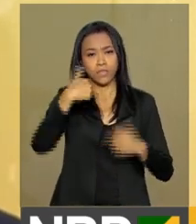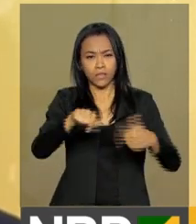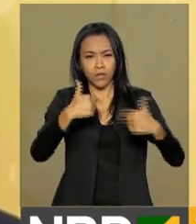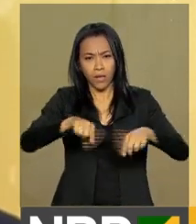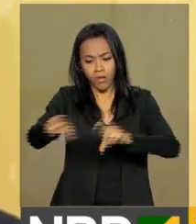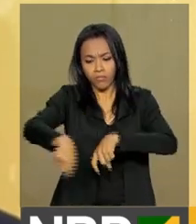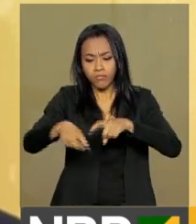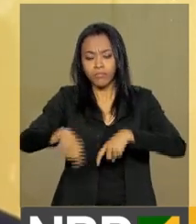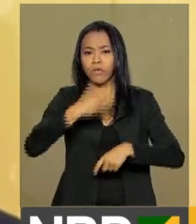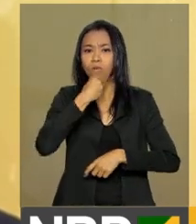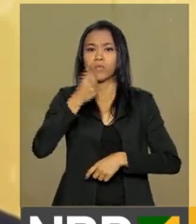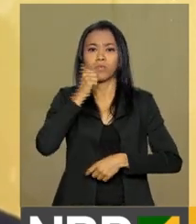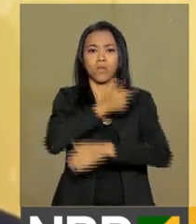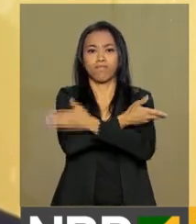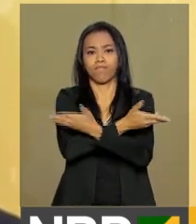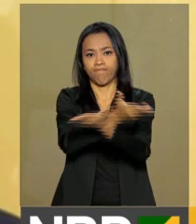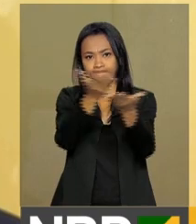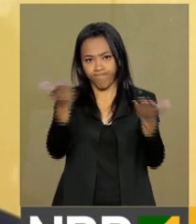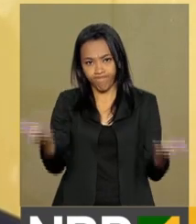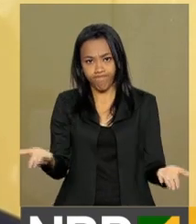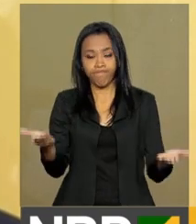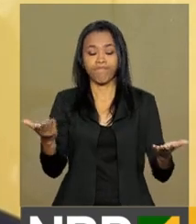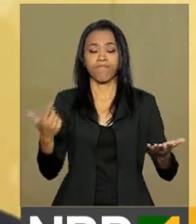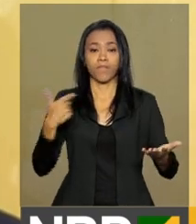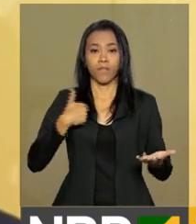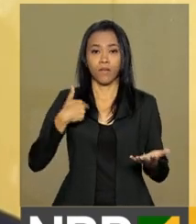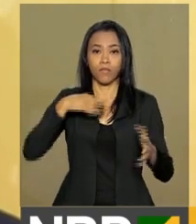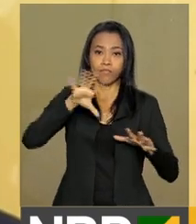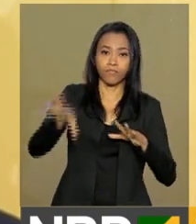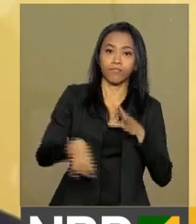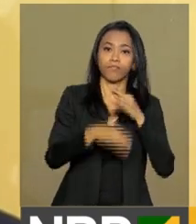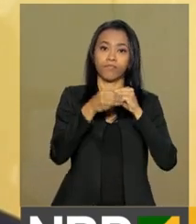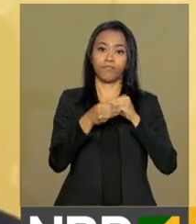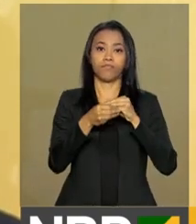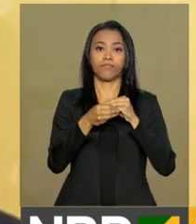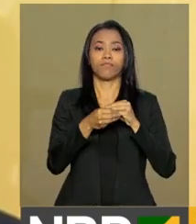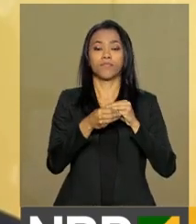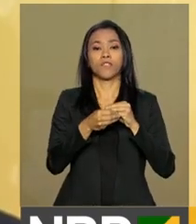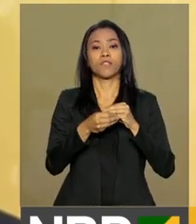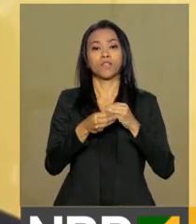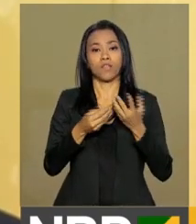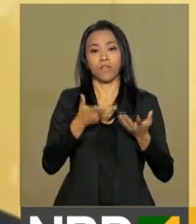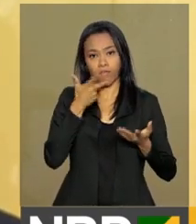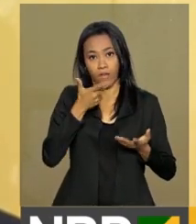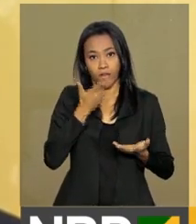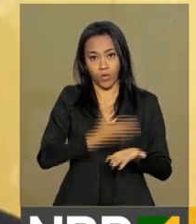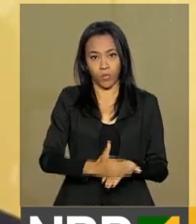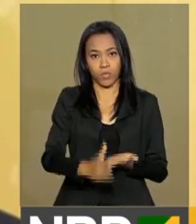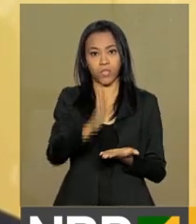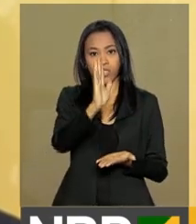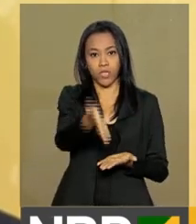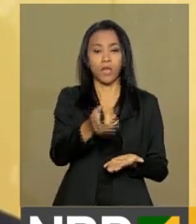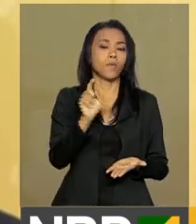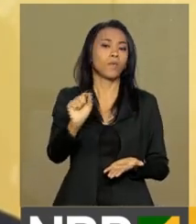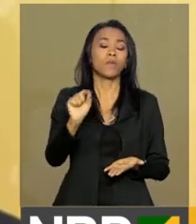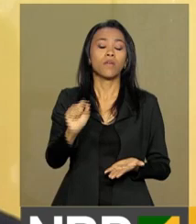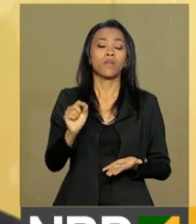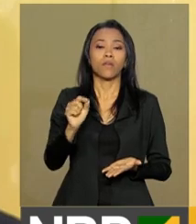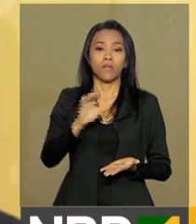senhoras e senhores. Eu reitero o que estava começando a dizer, governador, no sentido de